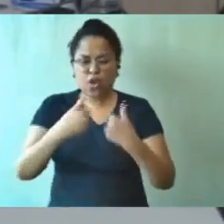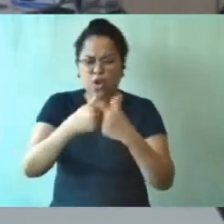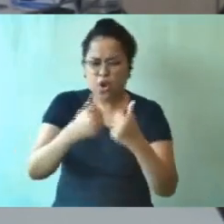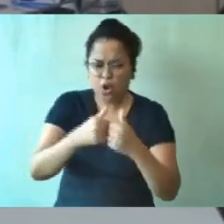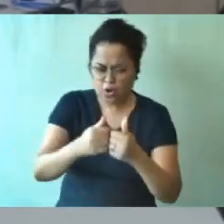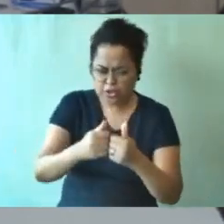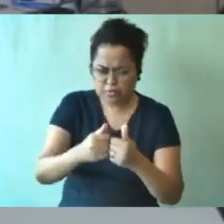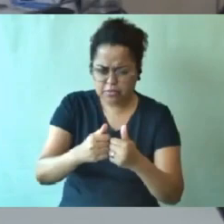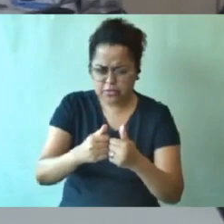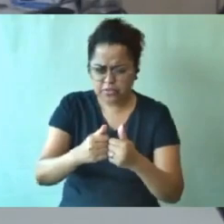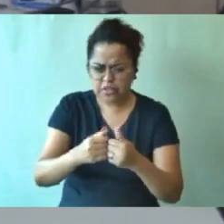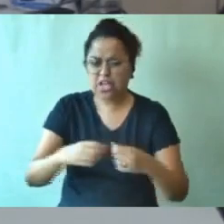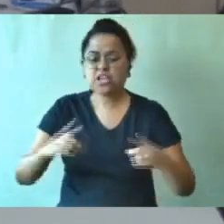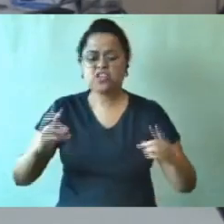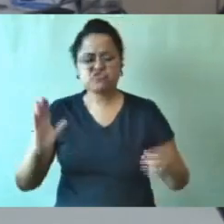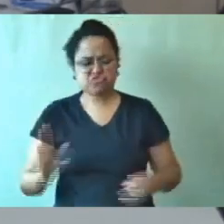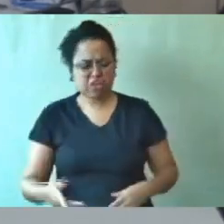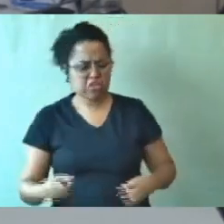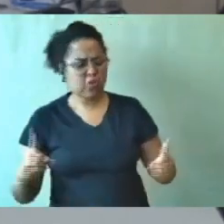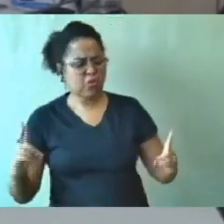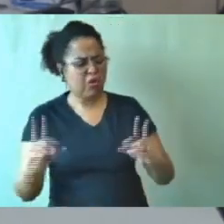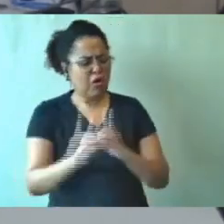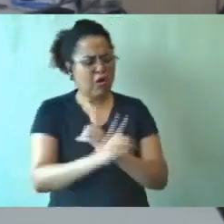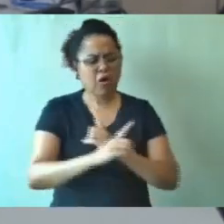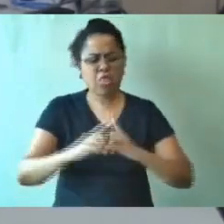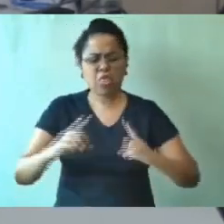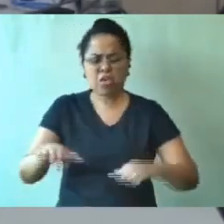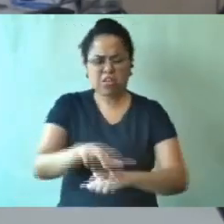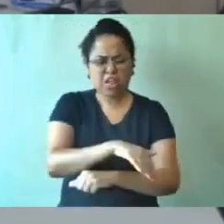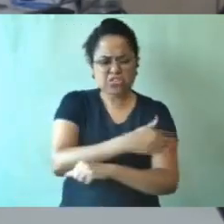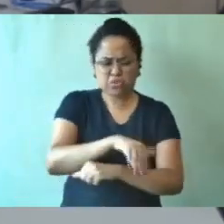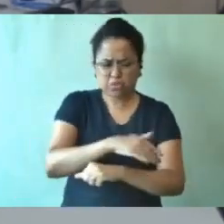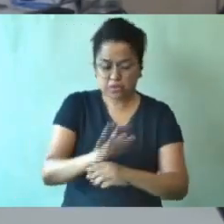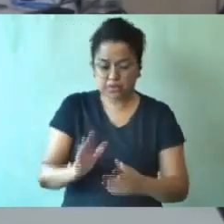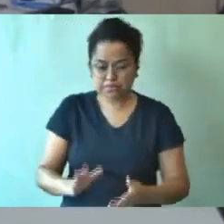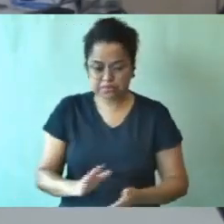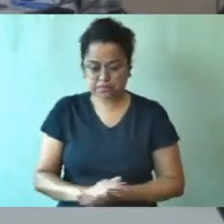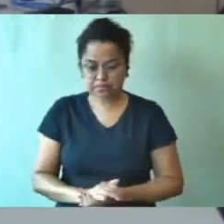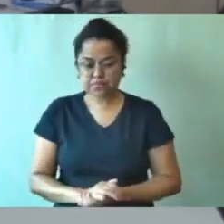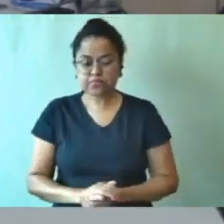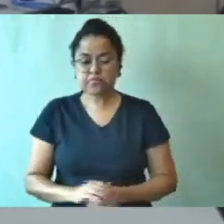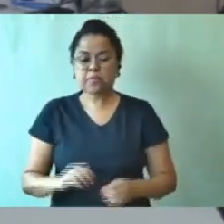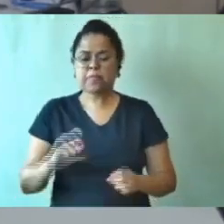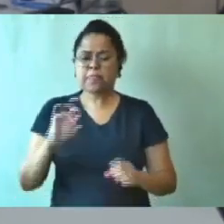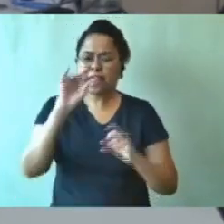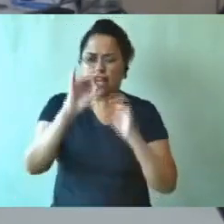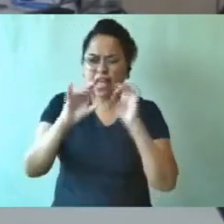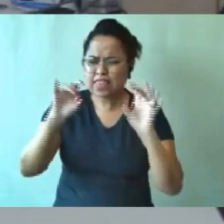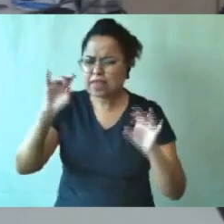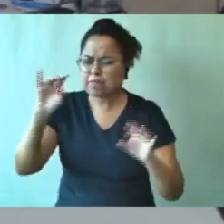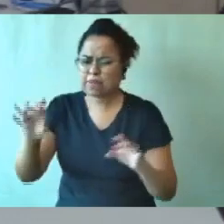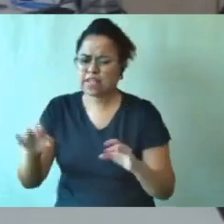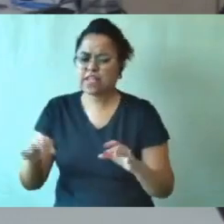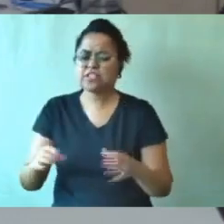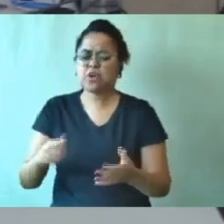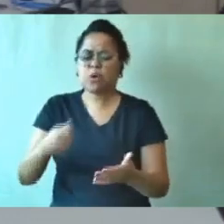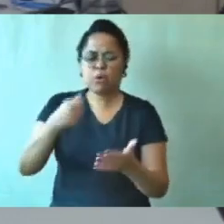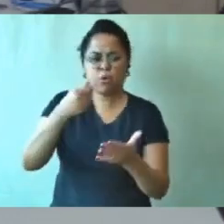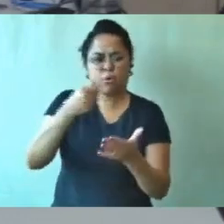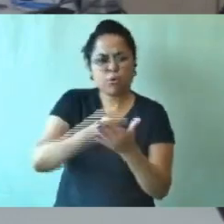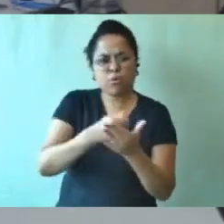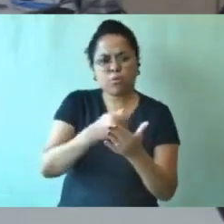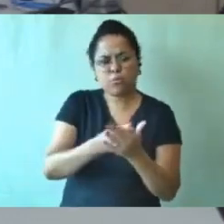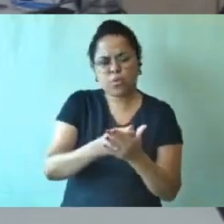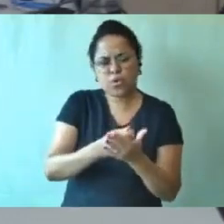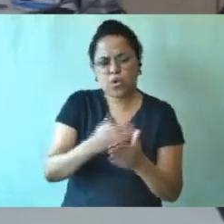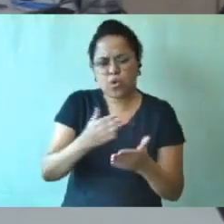de 420 ônibus, como que ela foi montada? Cada empresa comprou uma parte dos ônibus, a